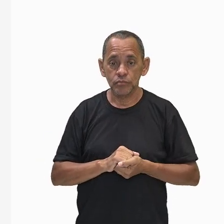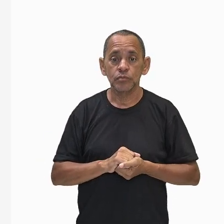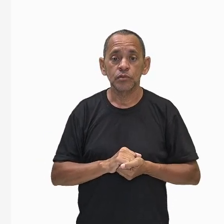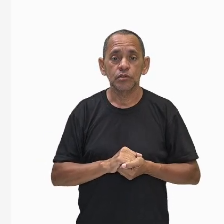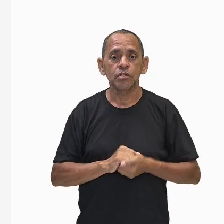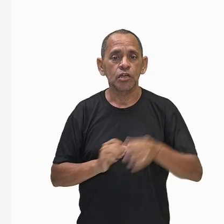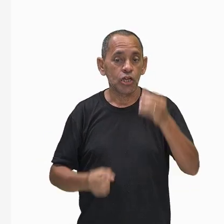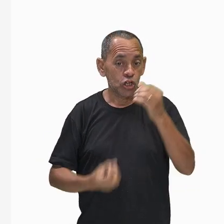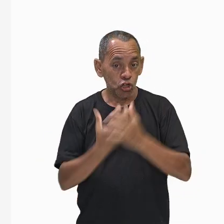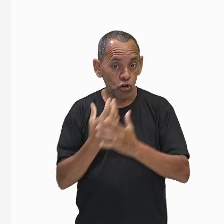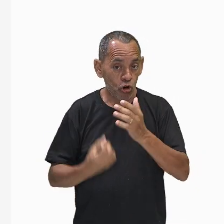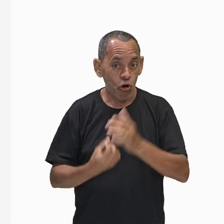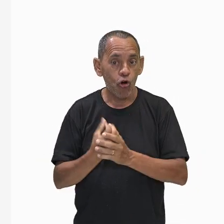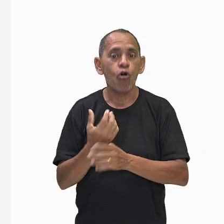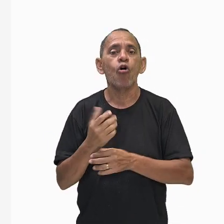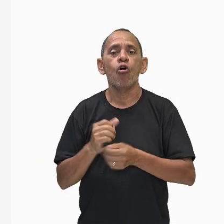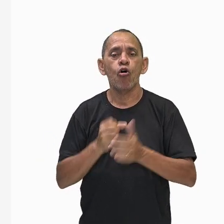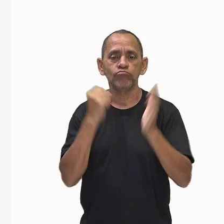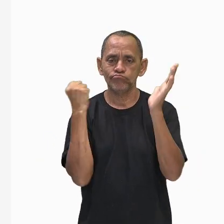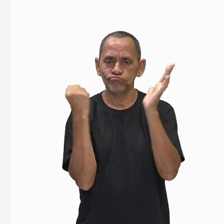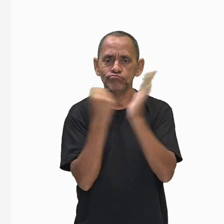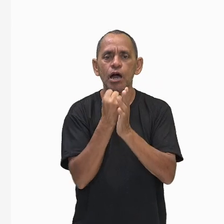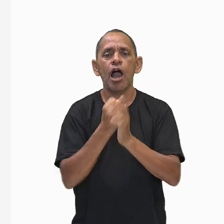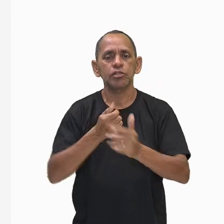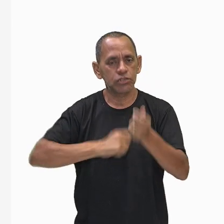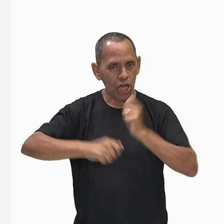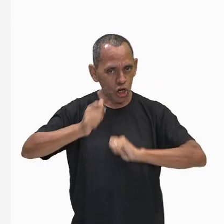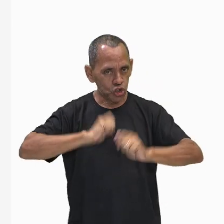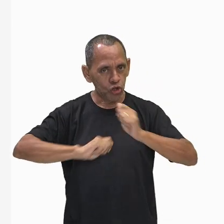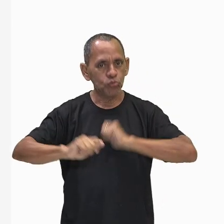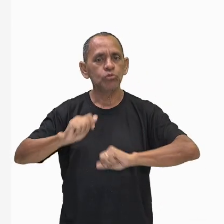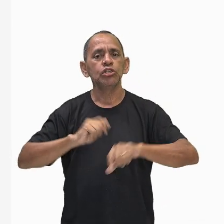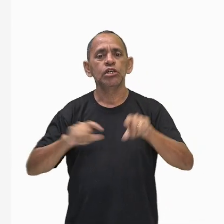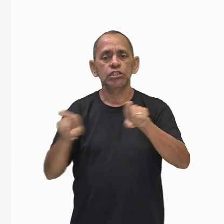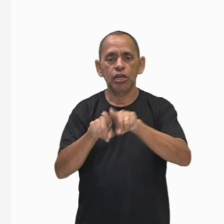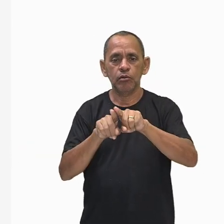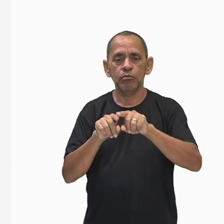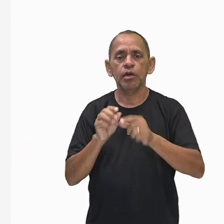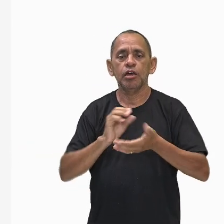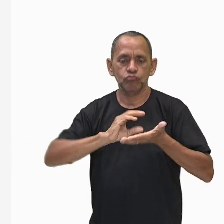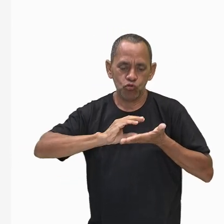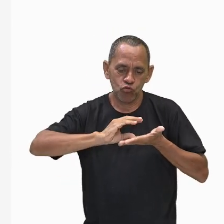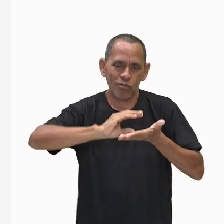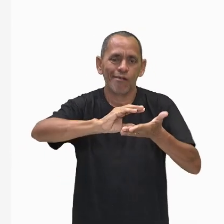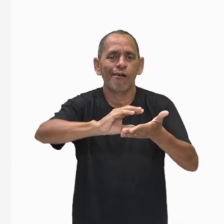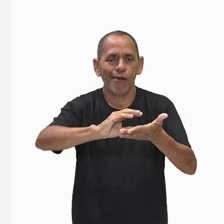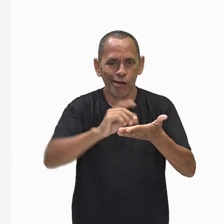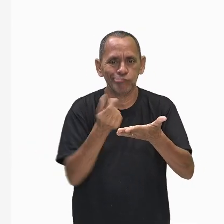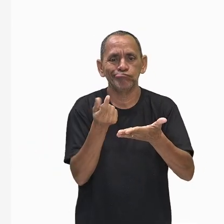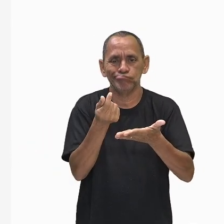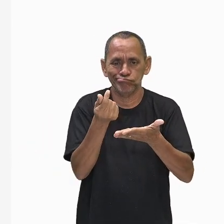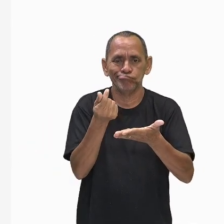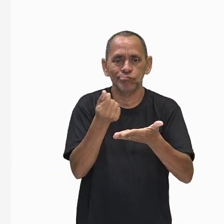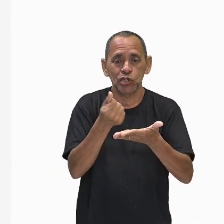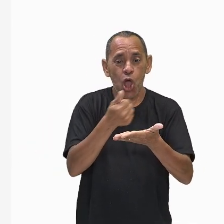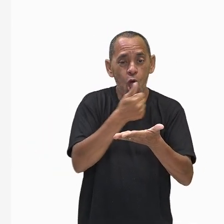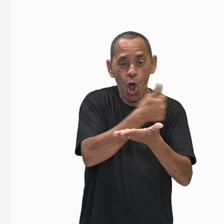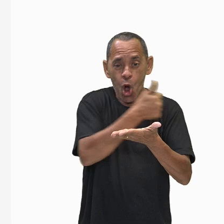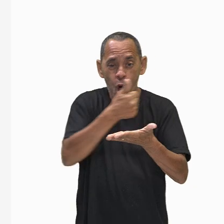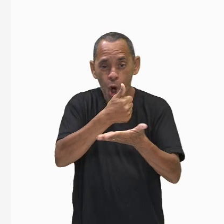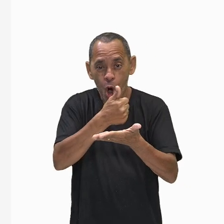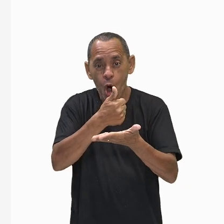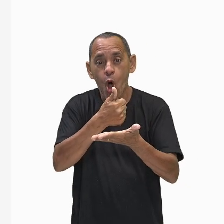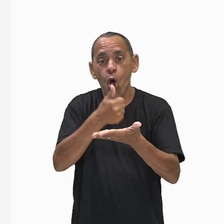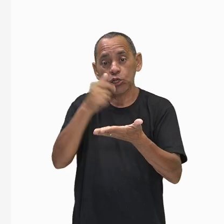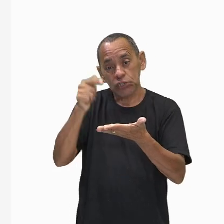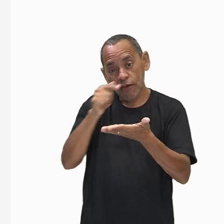gerou forte impacto na economia, uma vez que os gastos do Brasil foram 11 vezes o orçamento